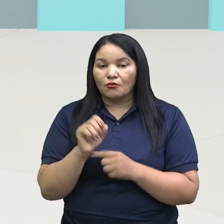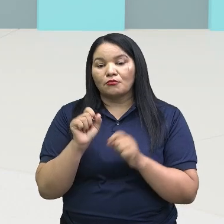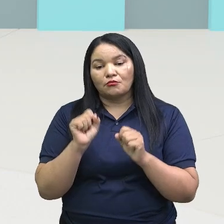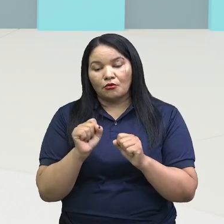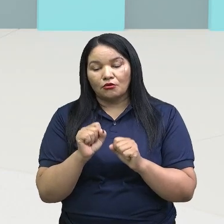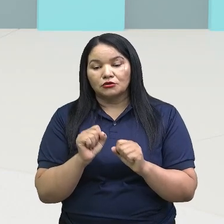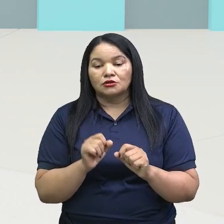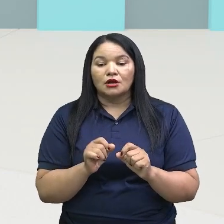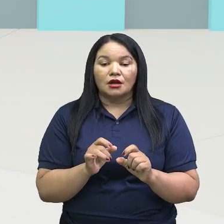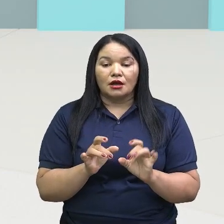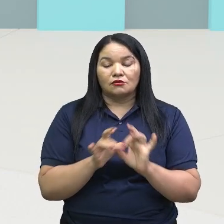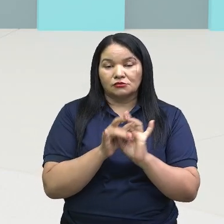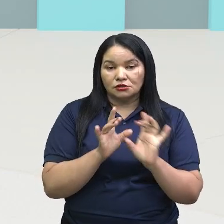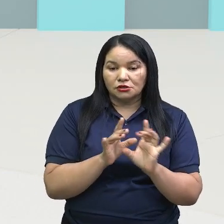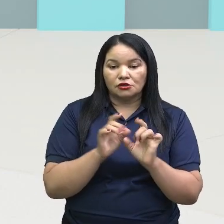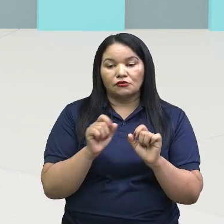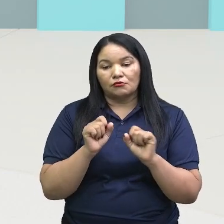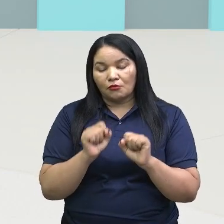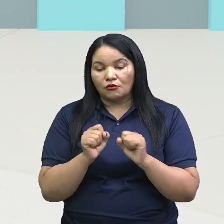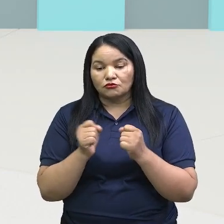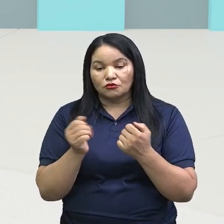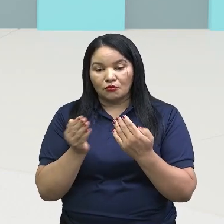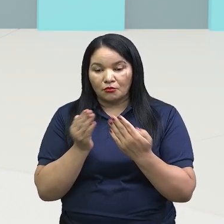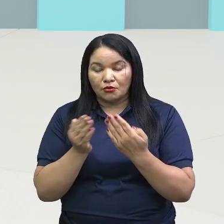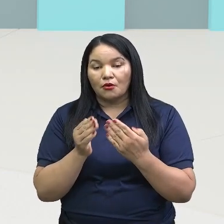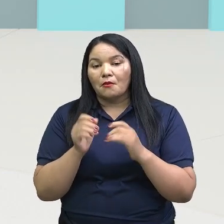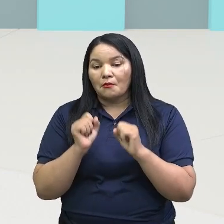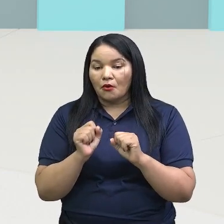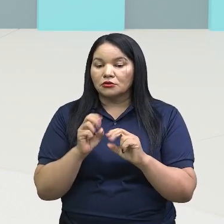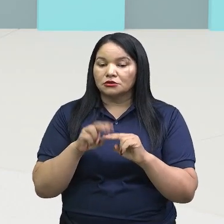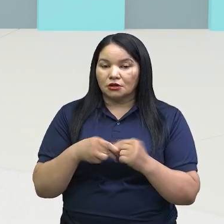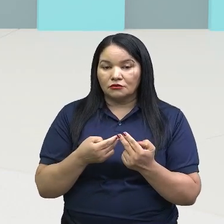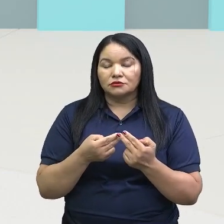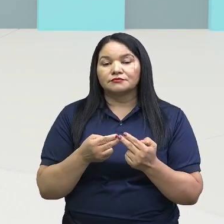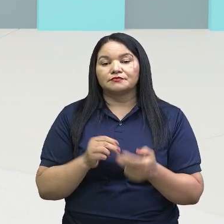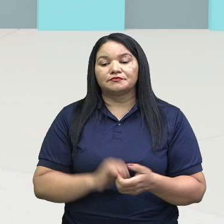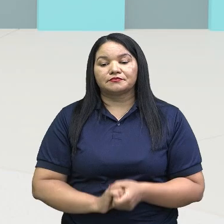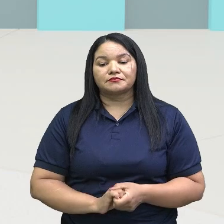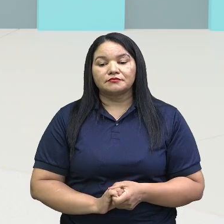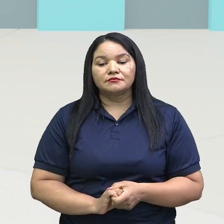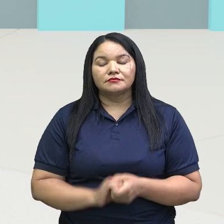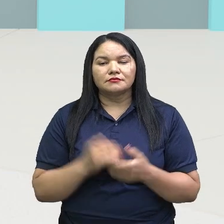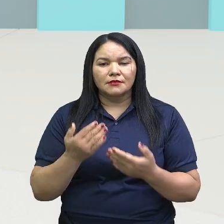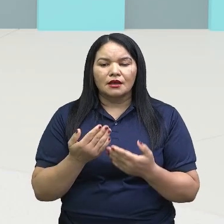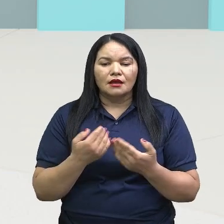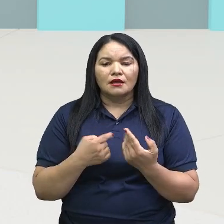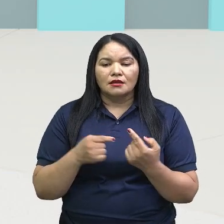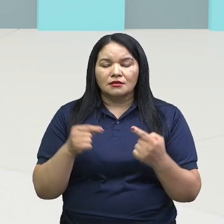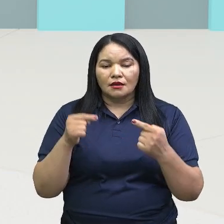pode ser comparativo, ele pode ser causal. O que vai definir,